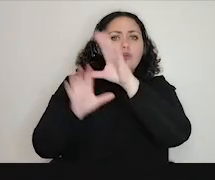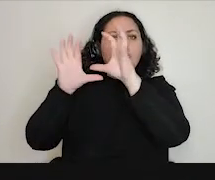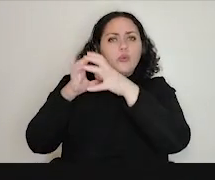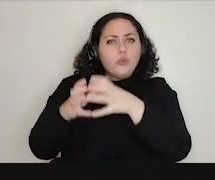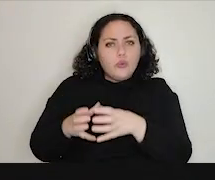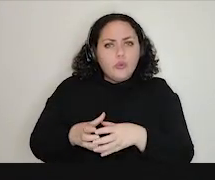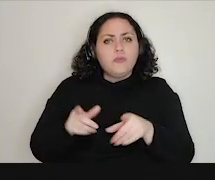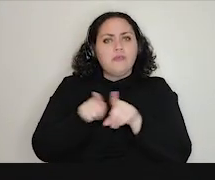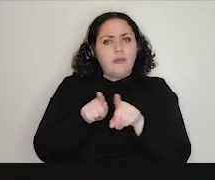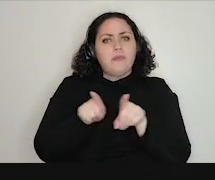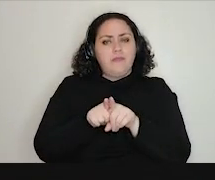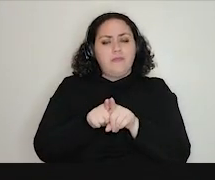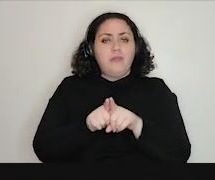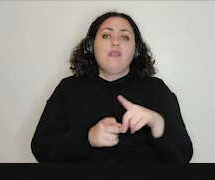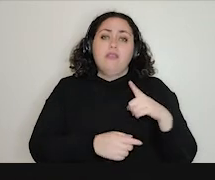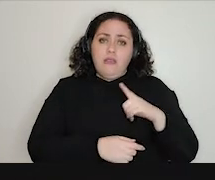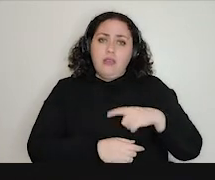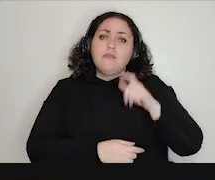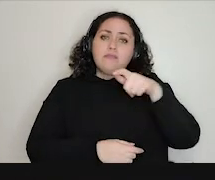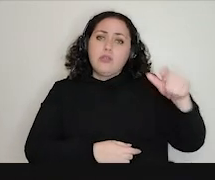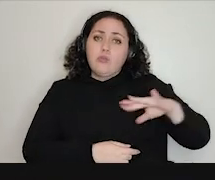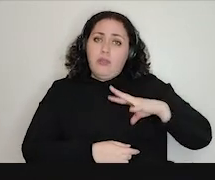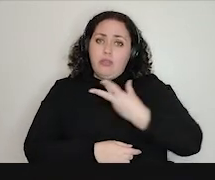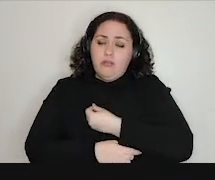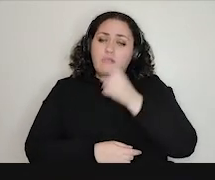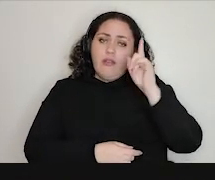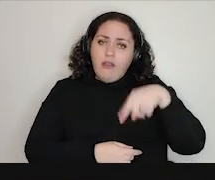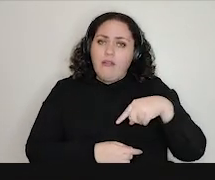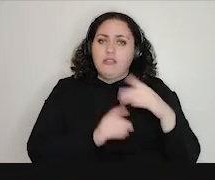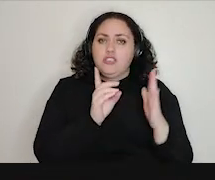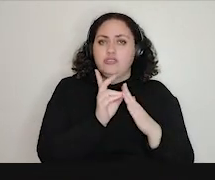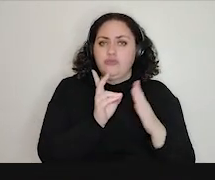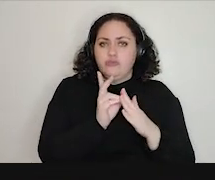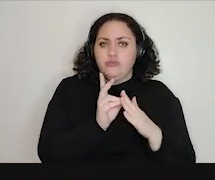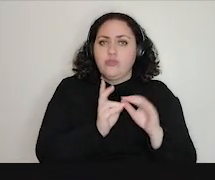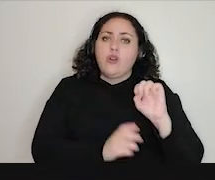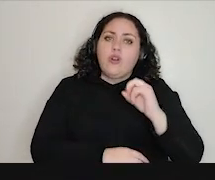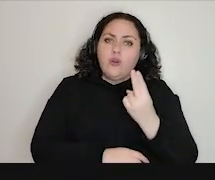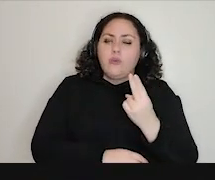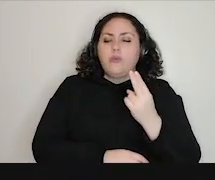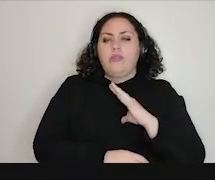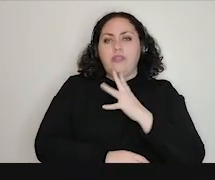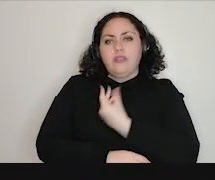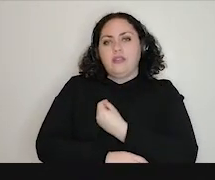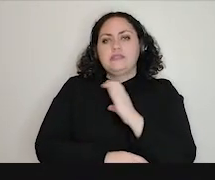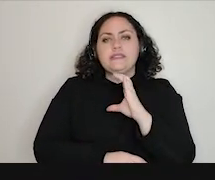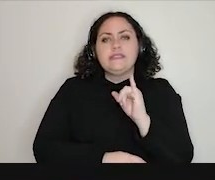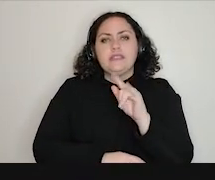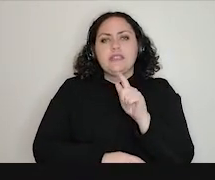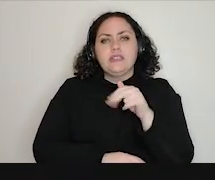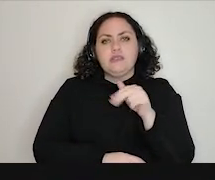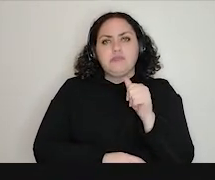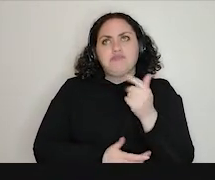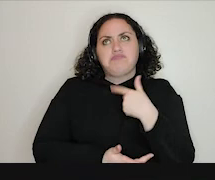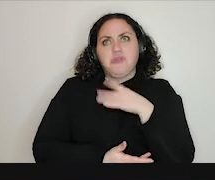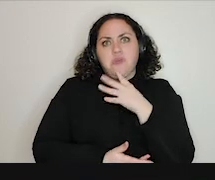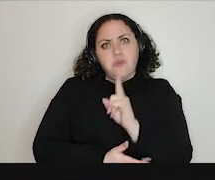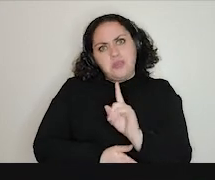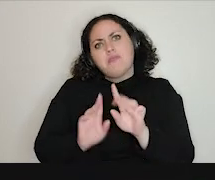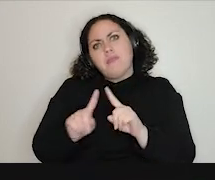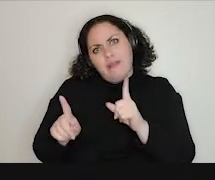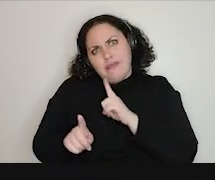né? Porque existem pessoas trans que são indígenas, existem pessoas trans que são ciganas, ciganas não conheço, mas deve